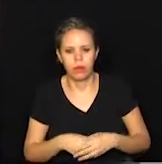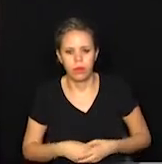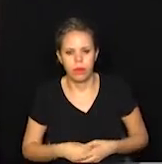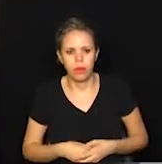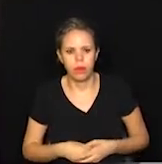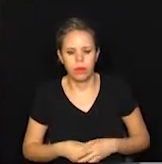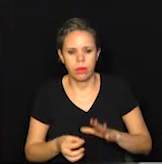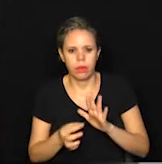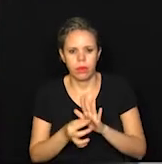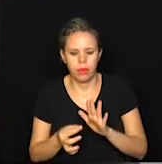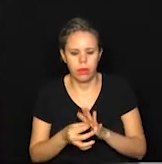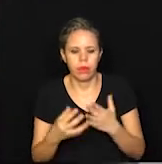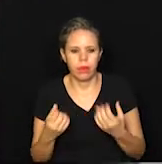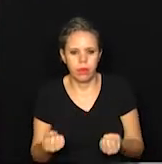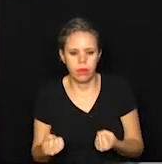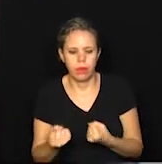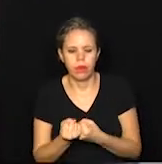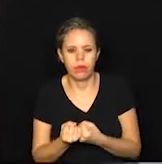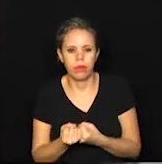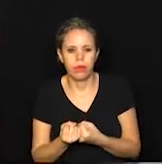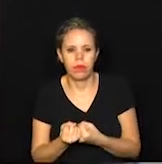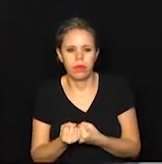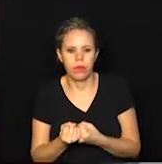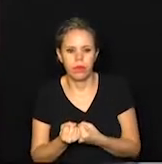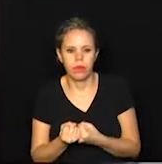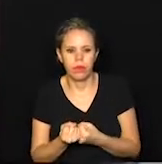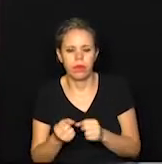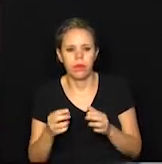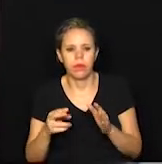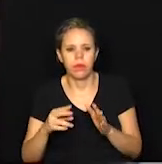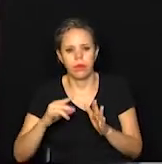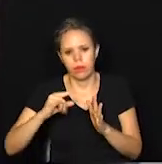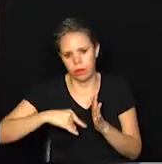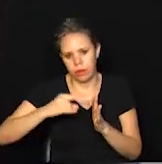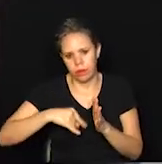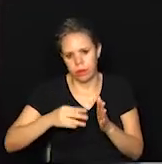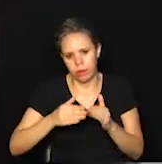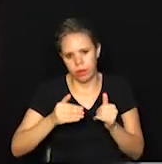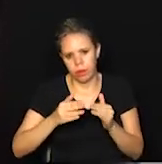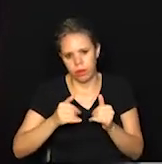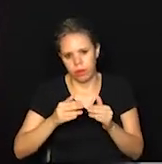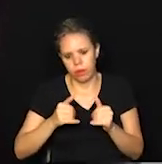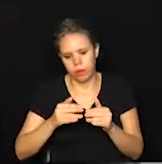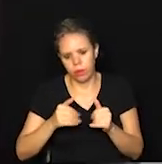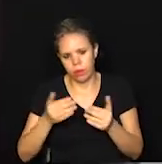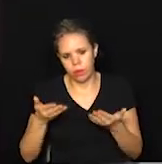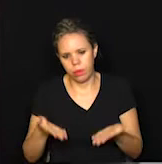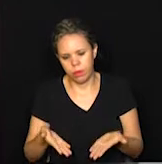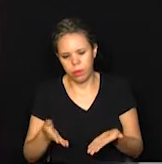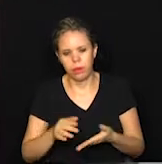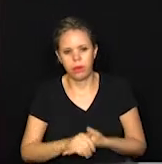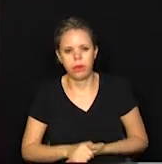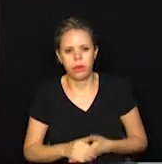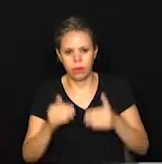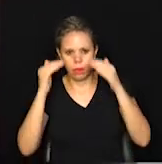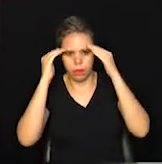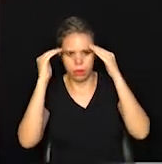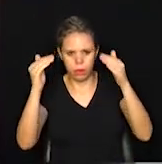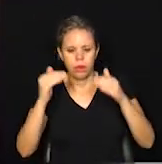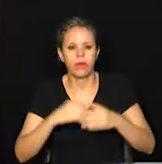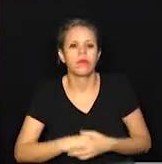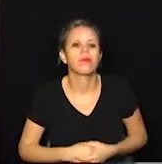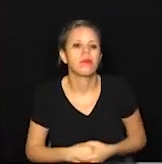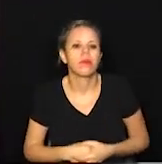manifesto favorável ao encaminhamento desse requerimento, solicitando, então, que cumpra, né, que se cumpra